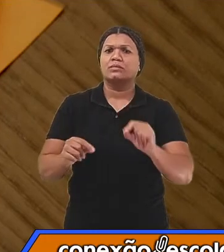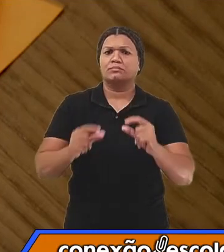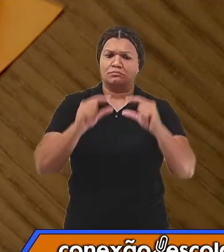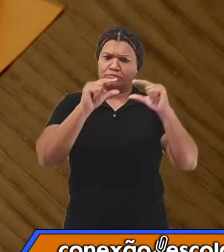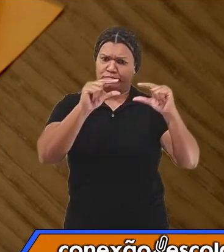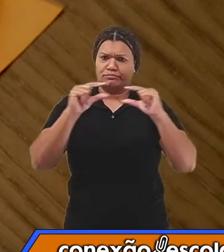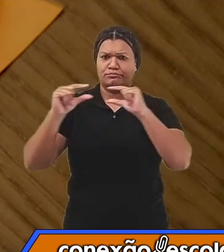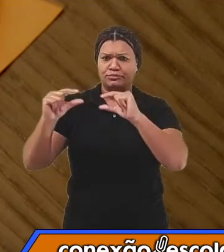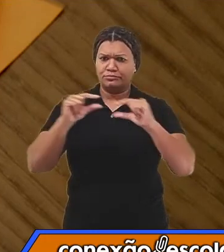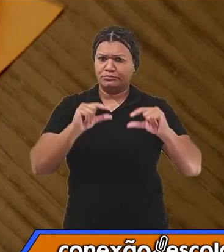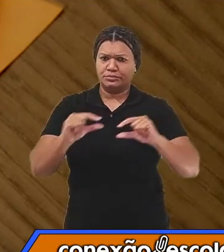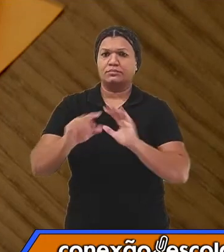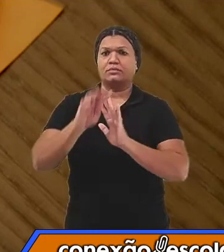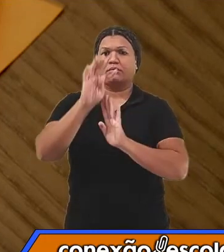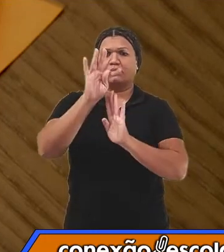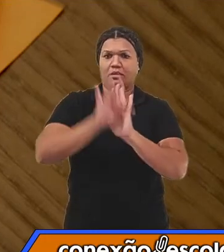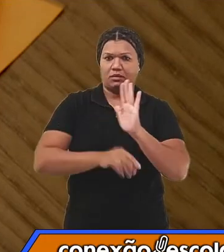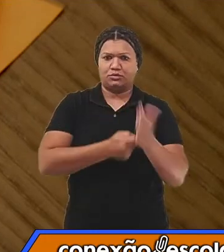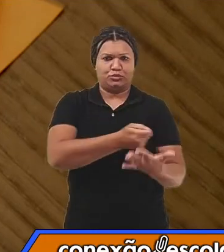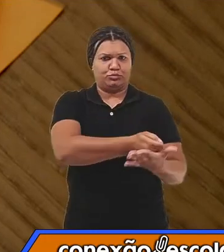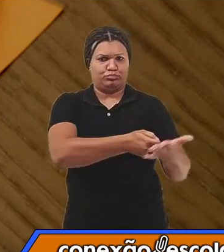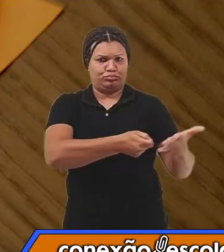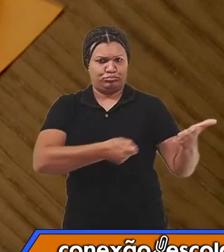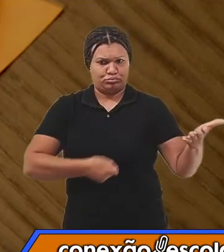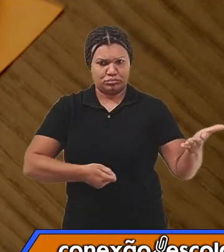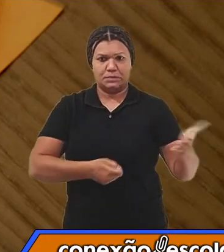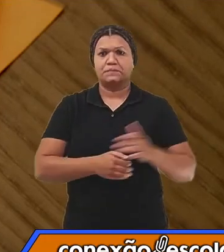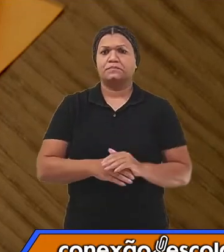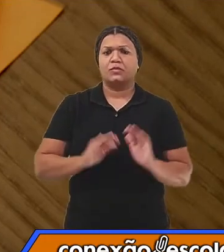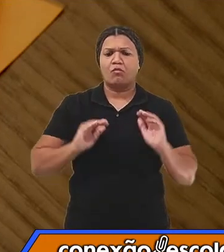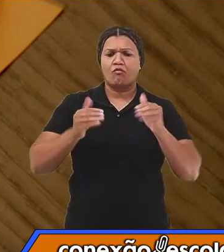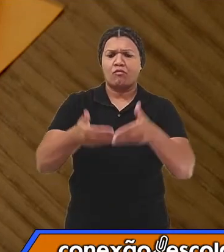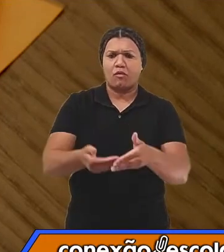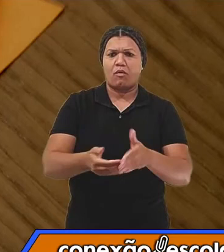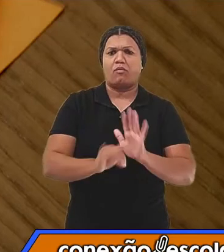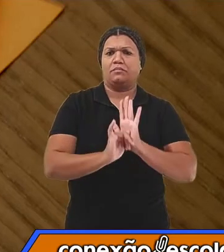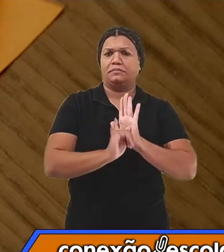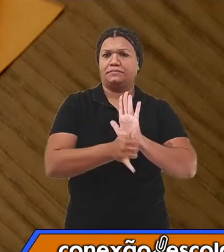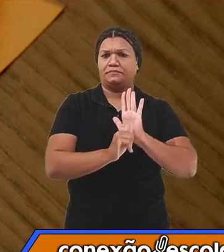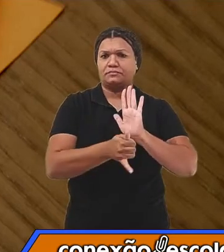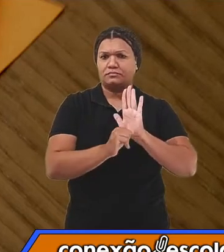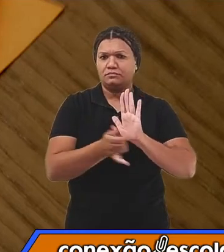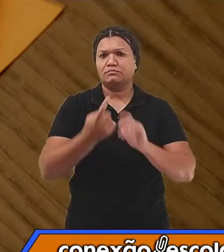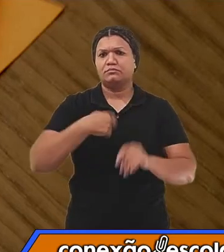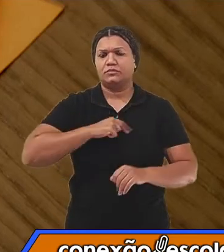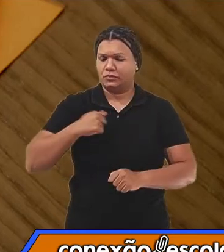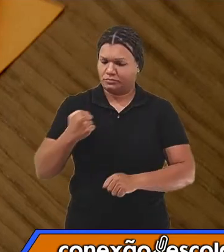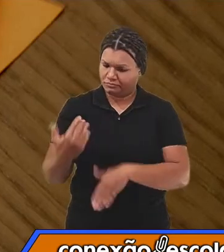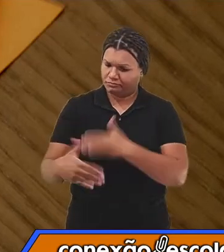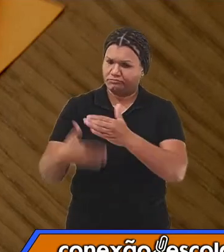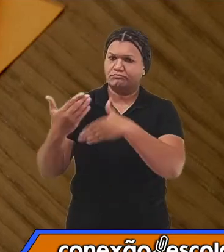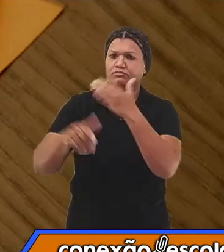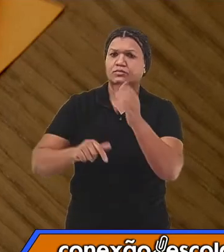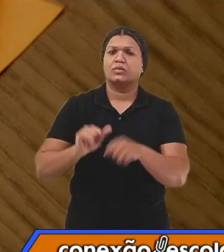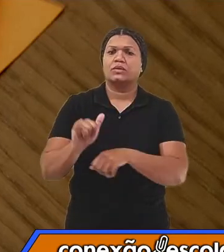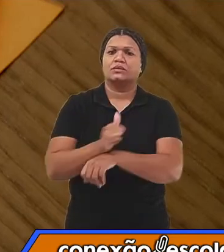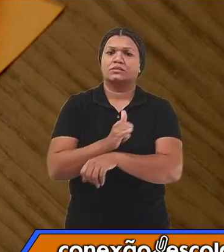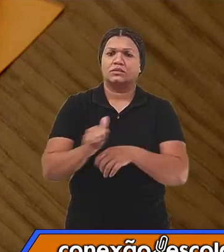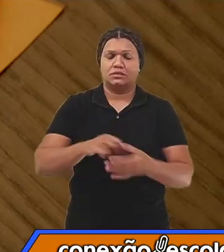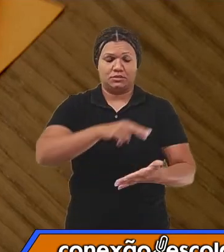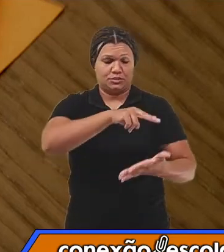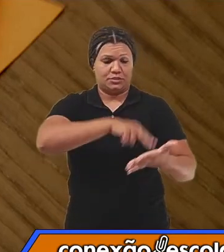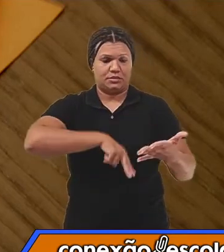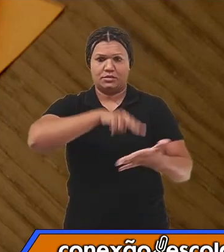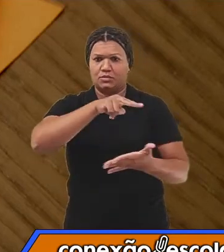narrativos, em específico a fábula. A gente desenvolveu estratégias de leitura